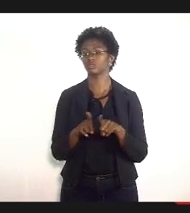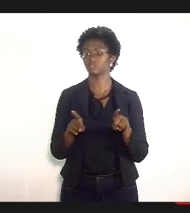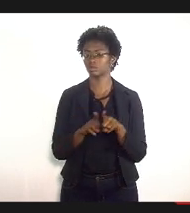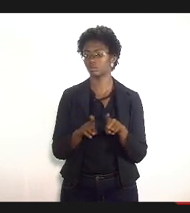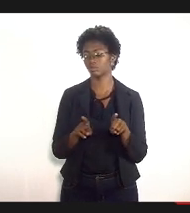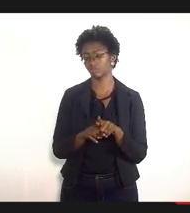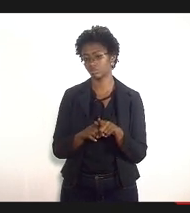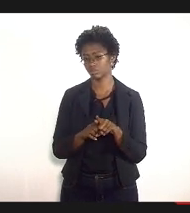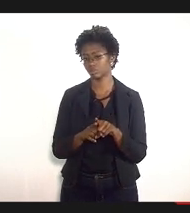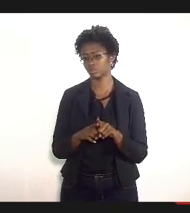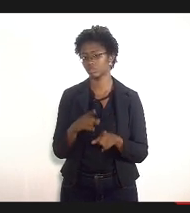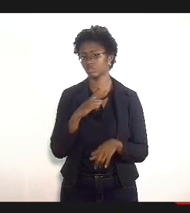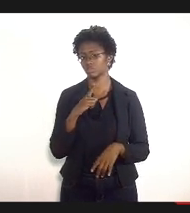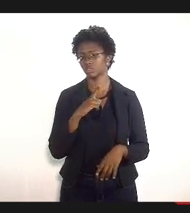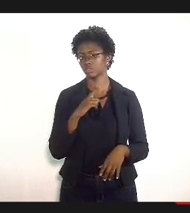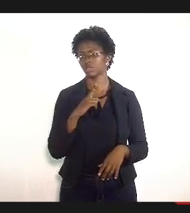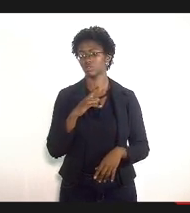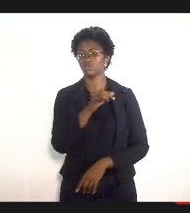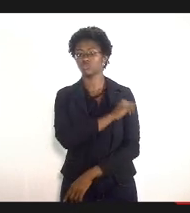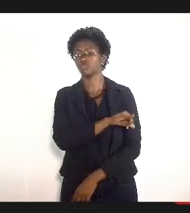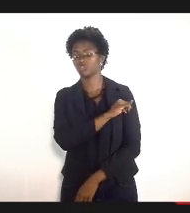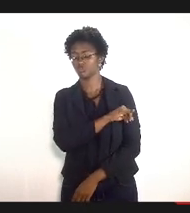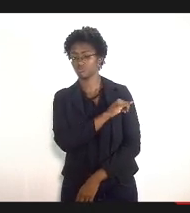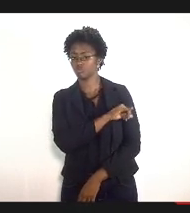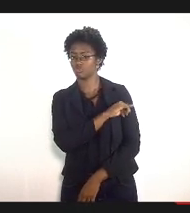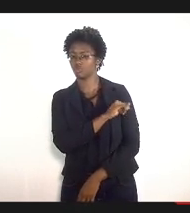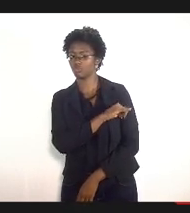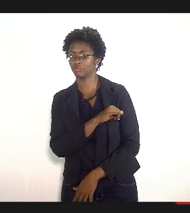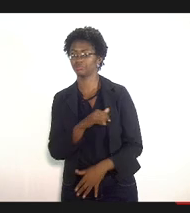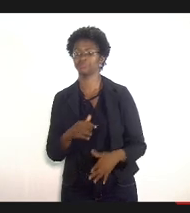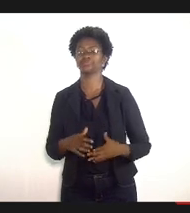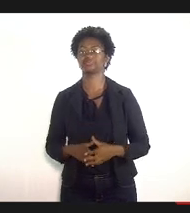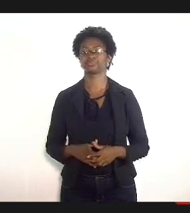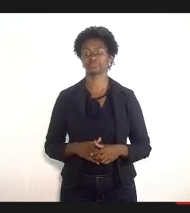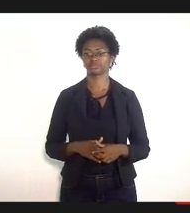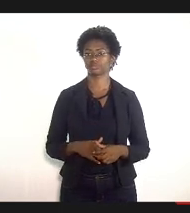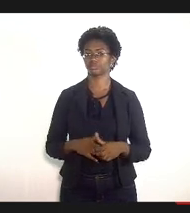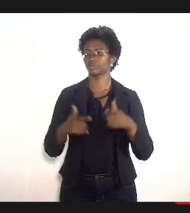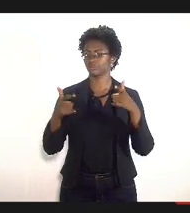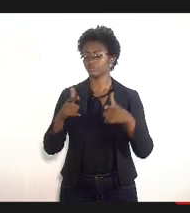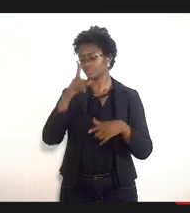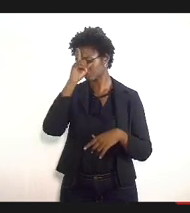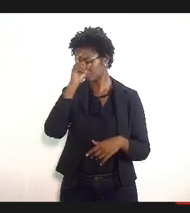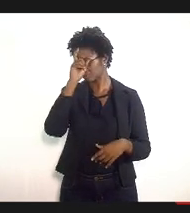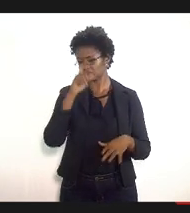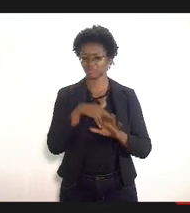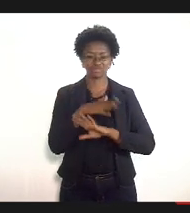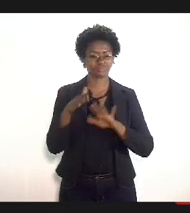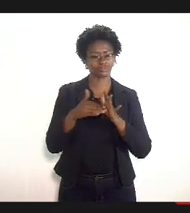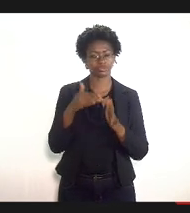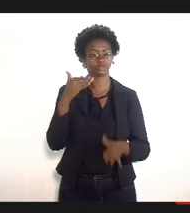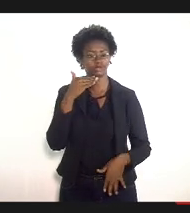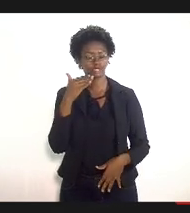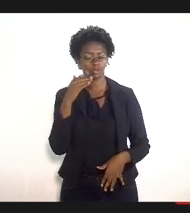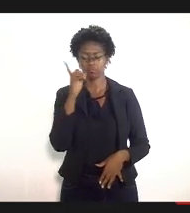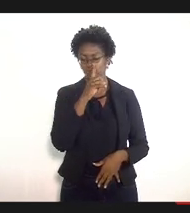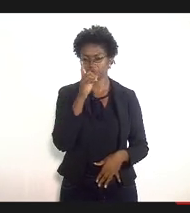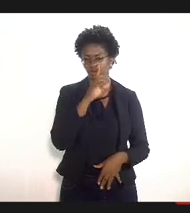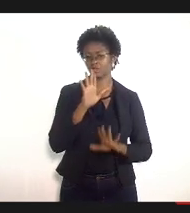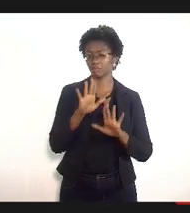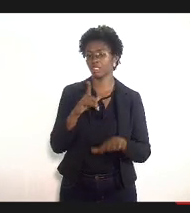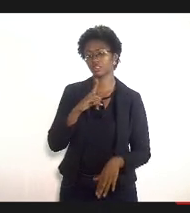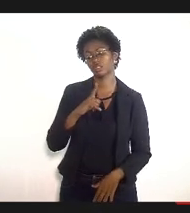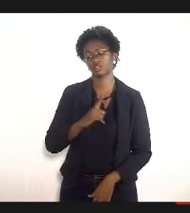de existir no Rio de Janeiro um complexo hospitalar que ainda, com todos os percalços, ainda tem